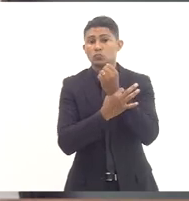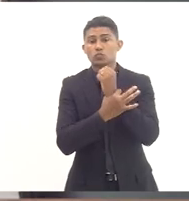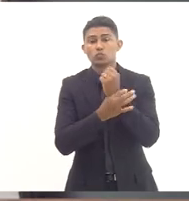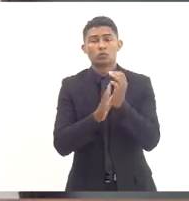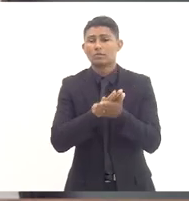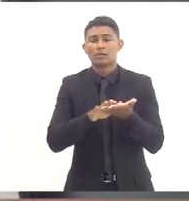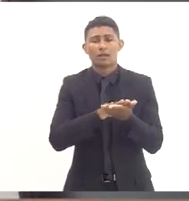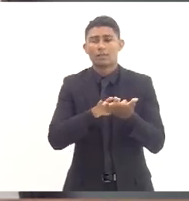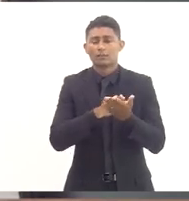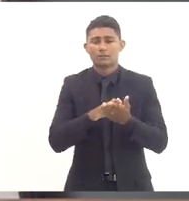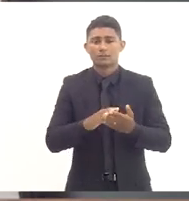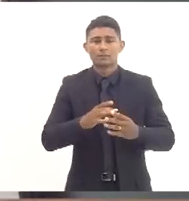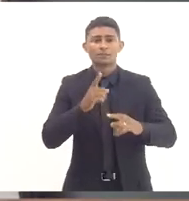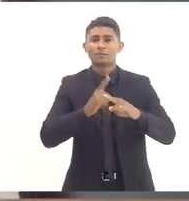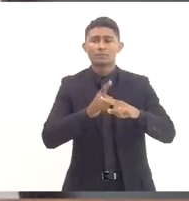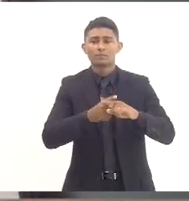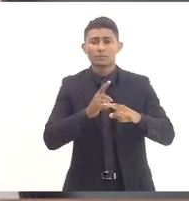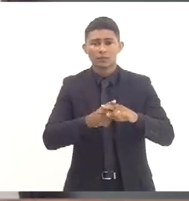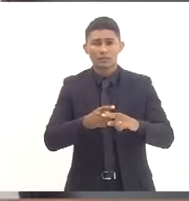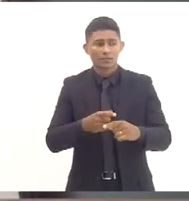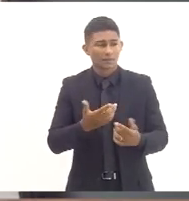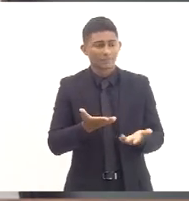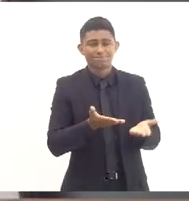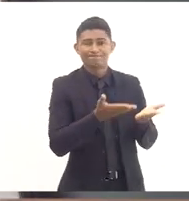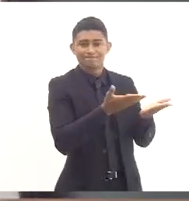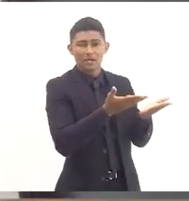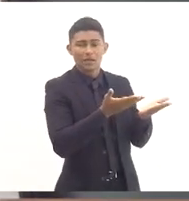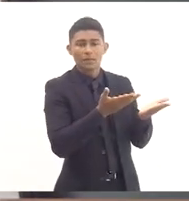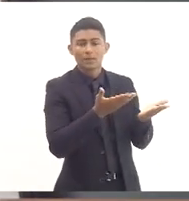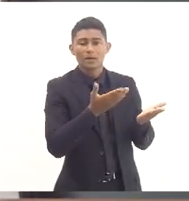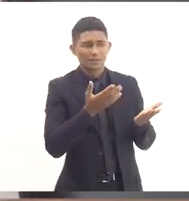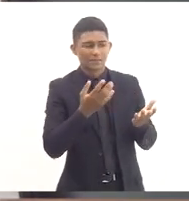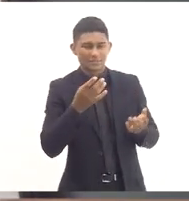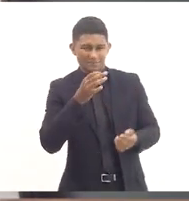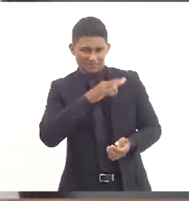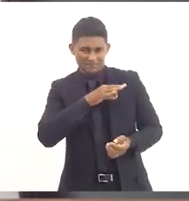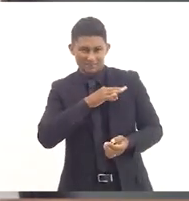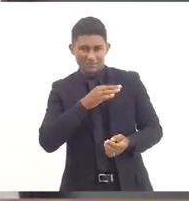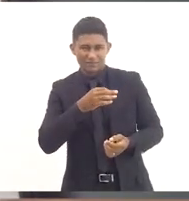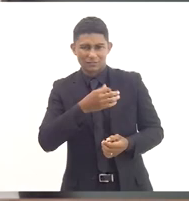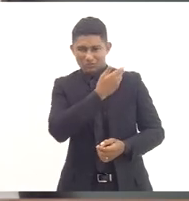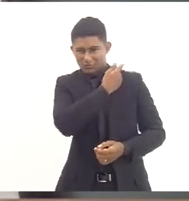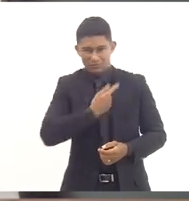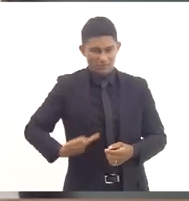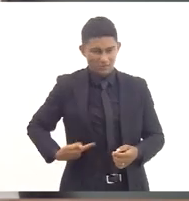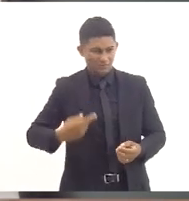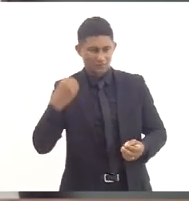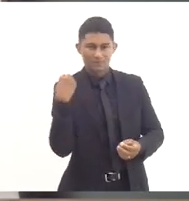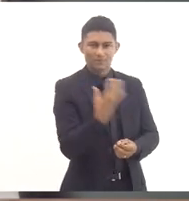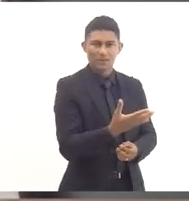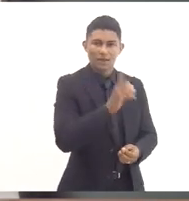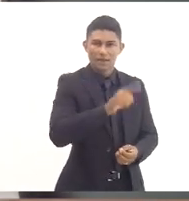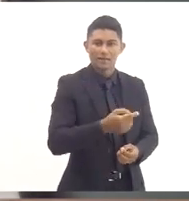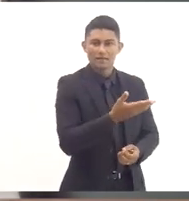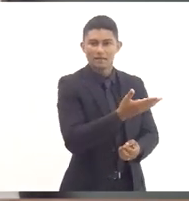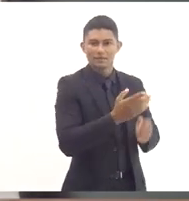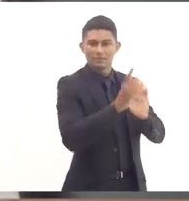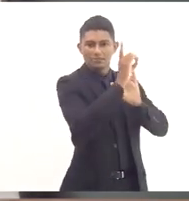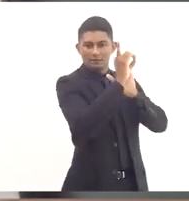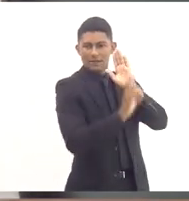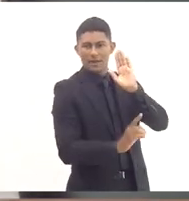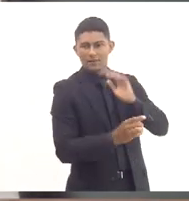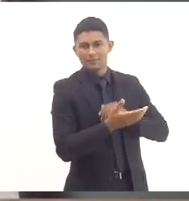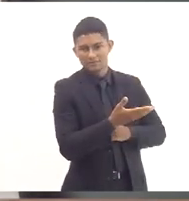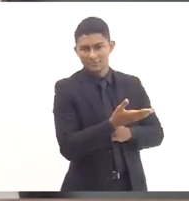benefício Previdenciário é do do deficiente não é do responsável e muitas das vezes aquele